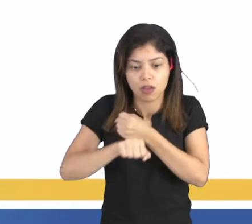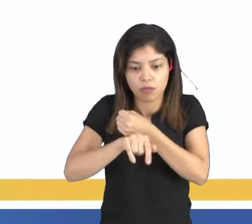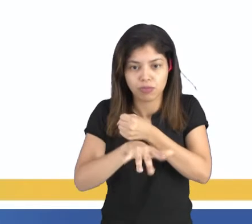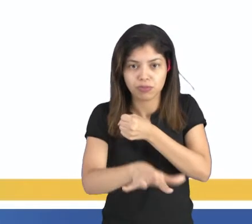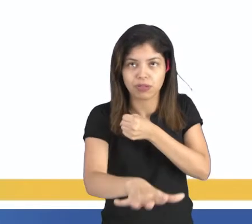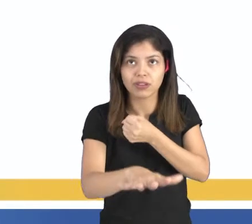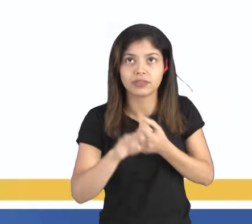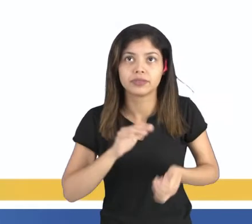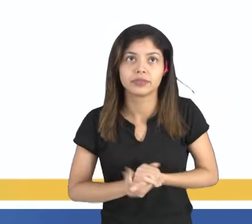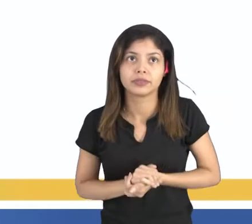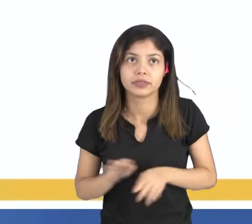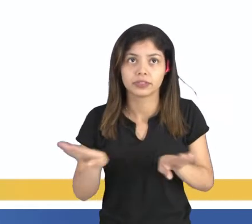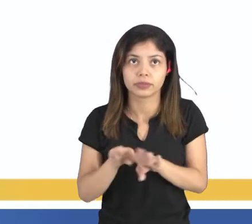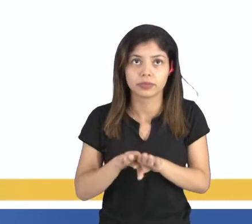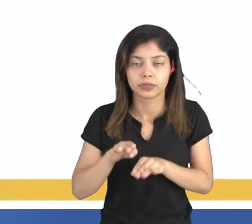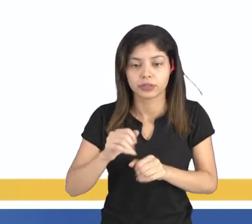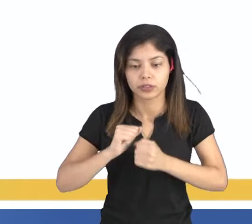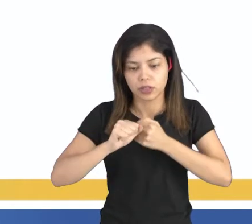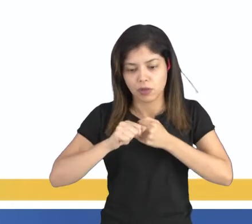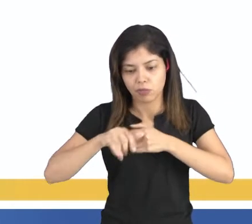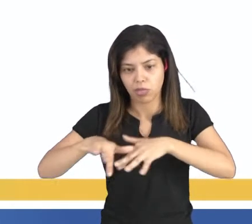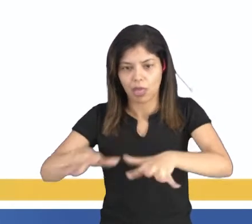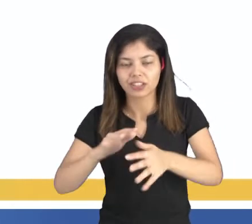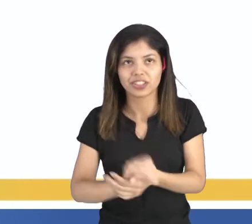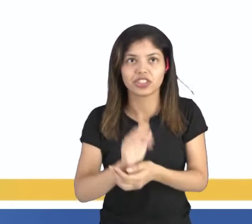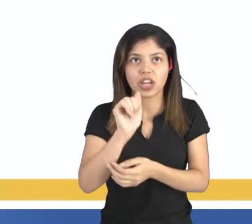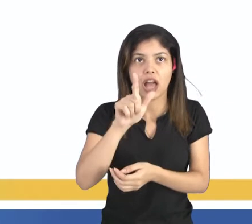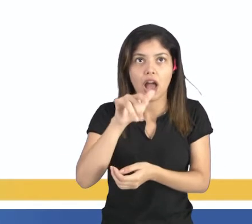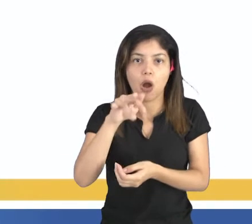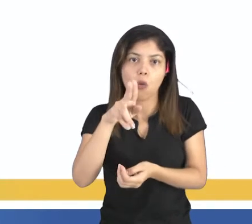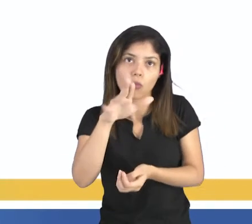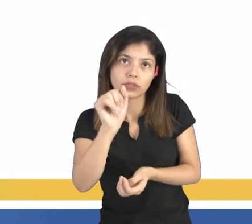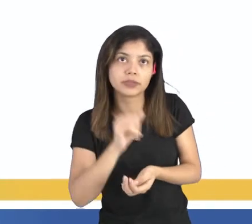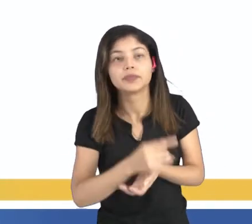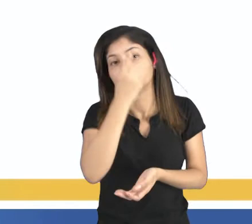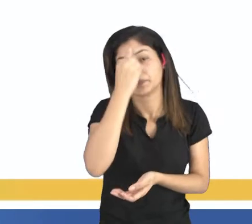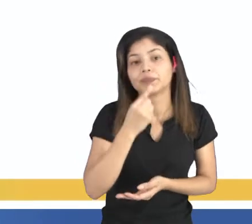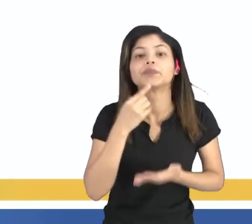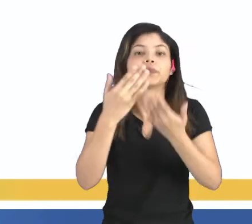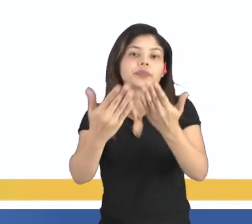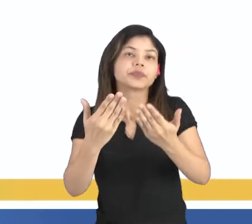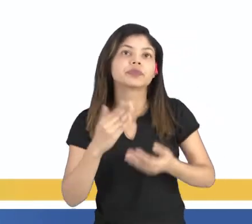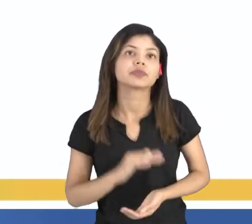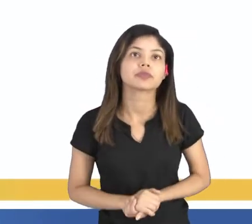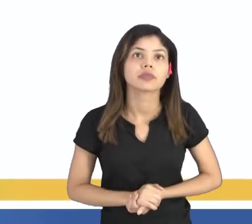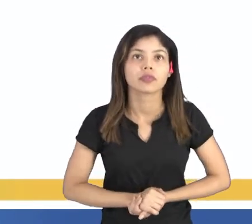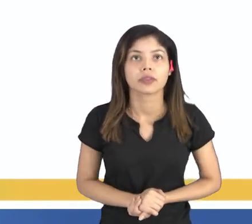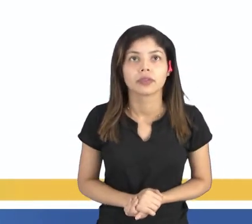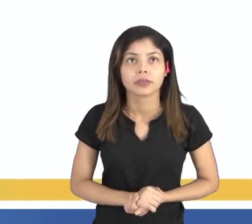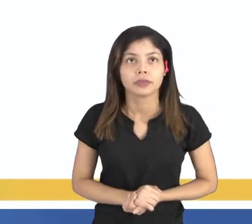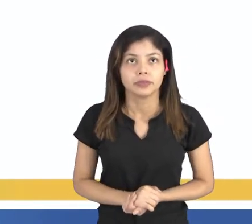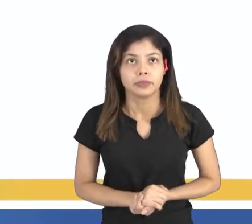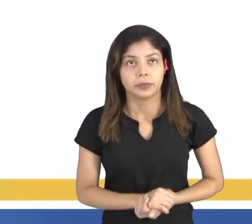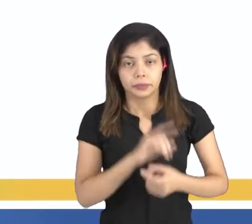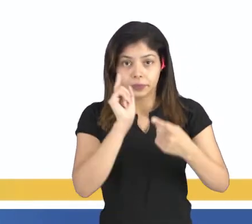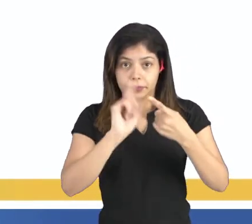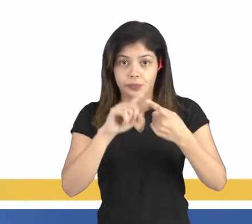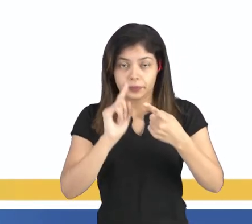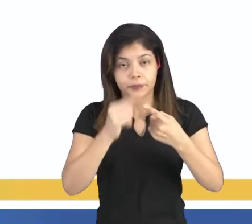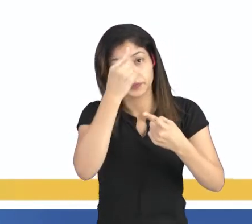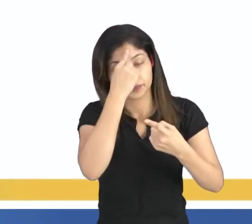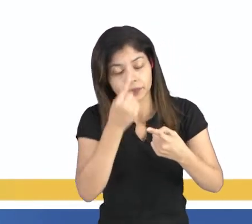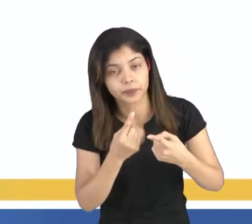pelo desenvolvimento de algas. Veja aí a ilustração que aparece na sua tela. Então é isso aí. Na